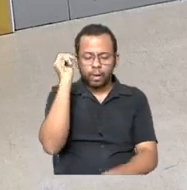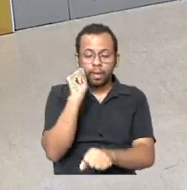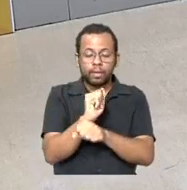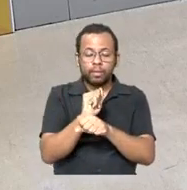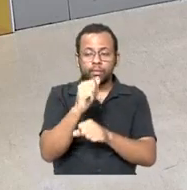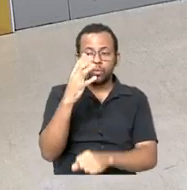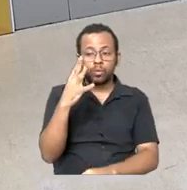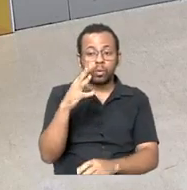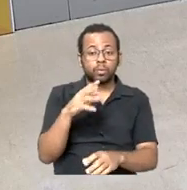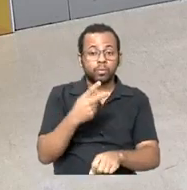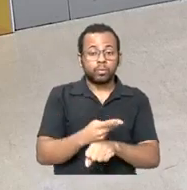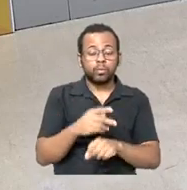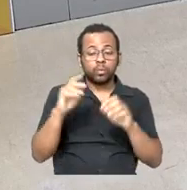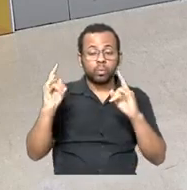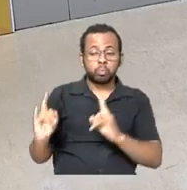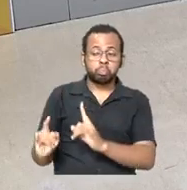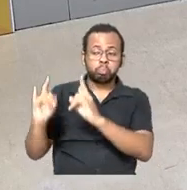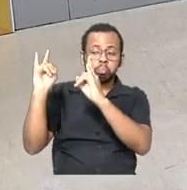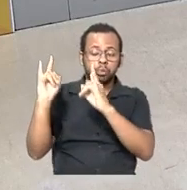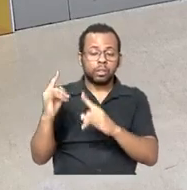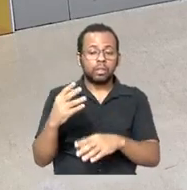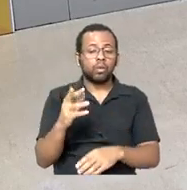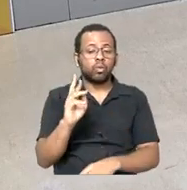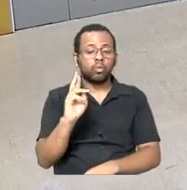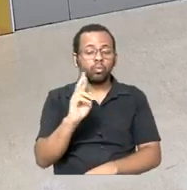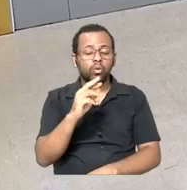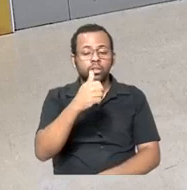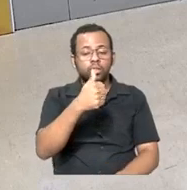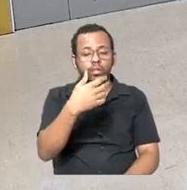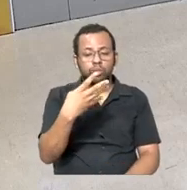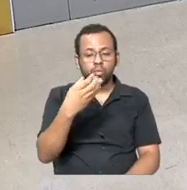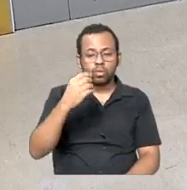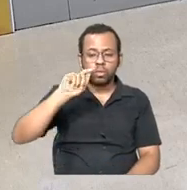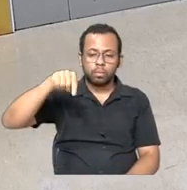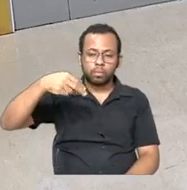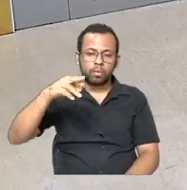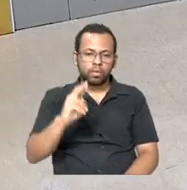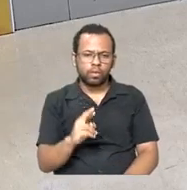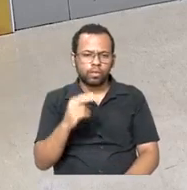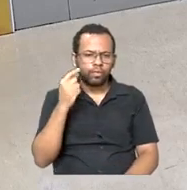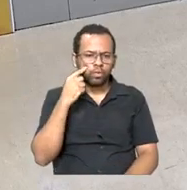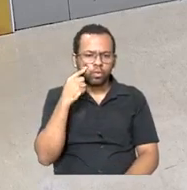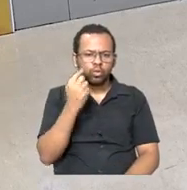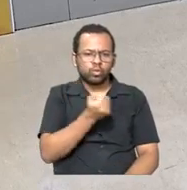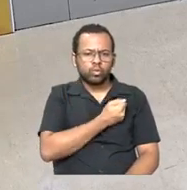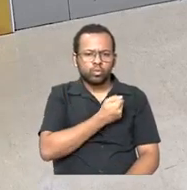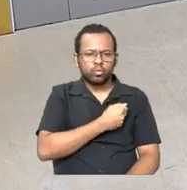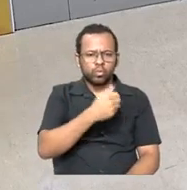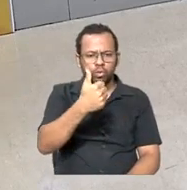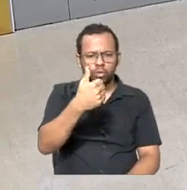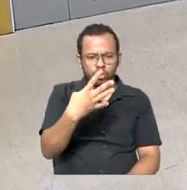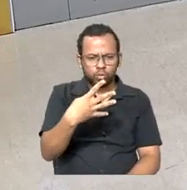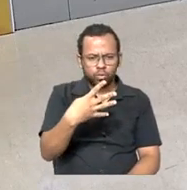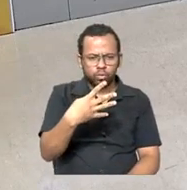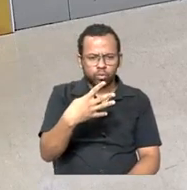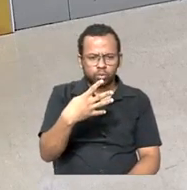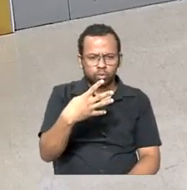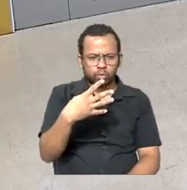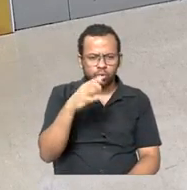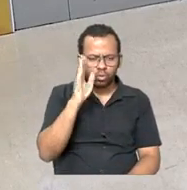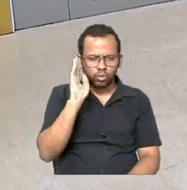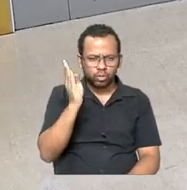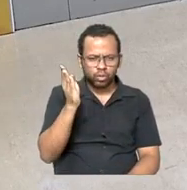um apartamento no valor de r$ 140.000 Será que essa é a bolinha decisiva que ele espera número 14 14